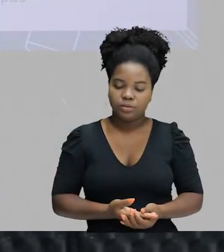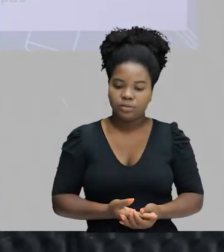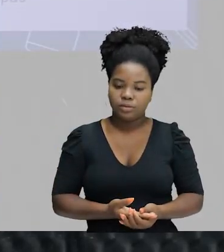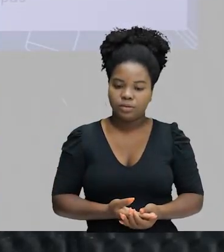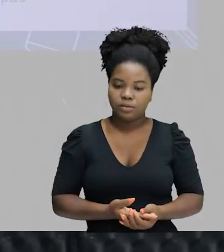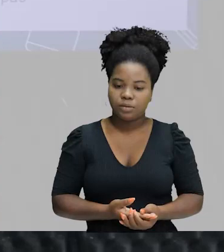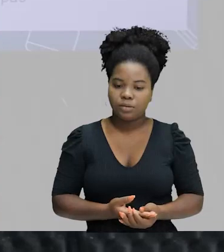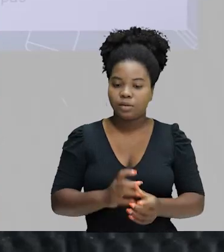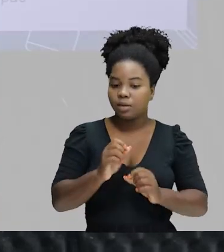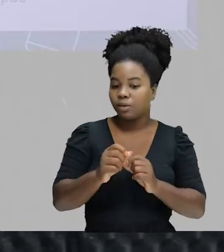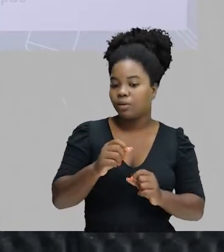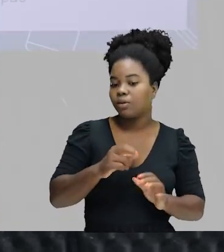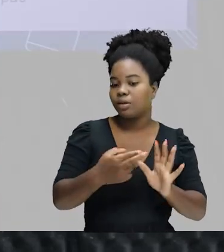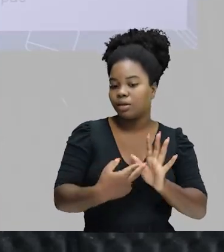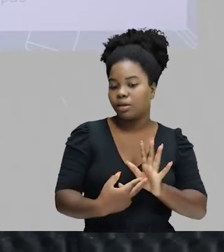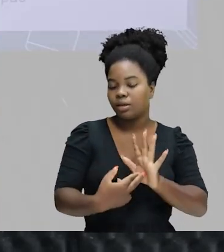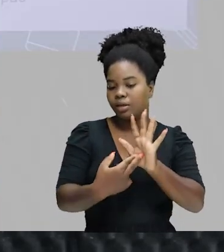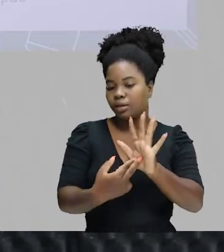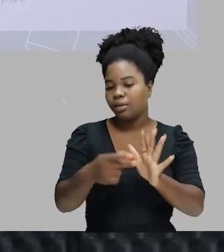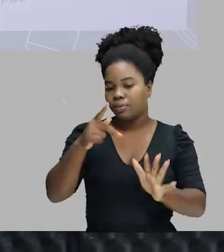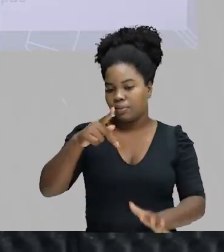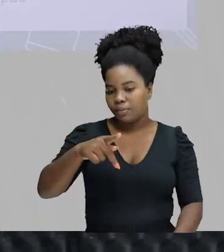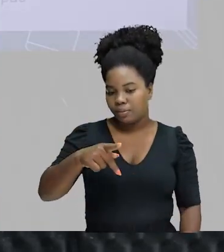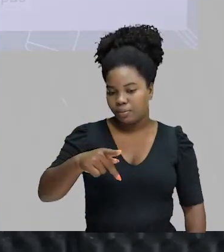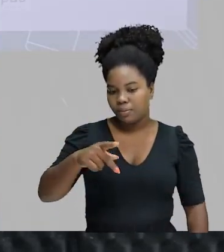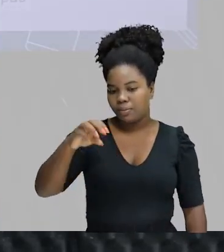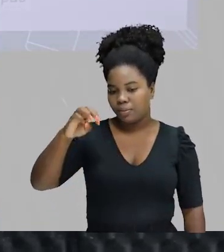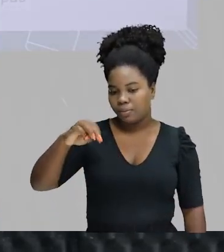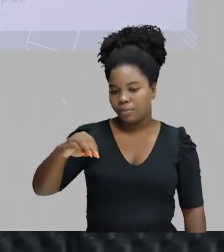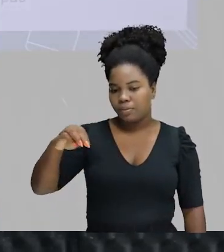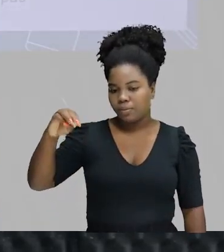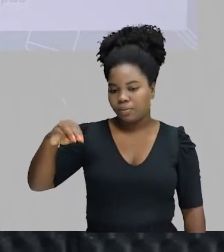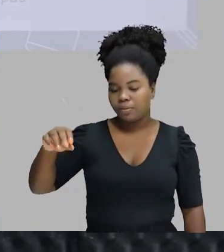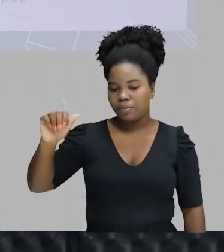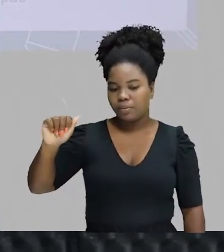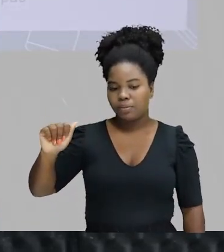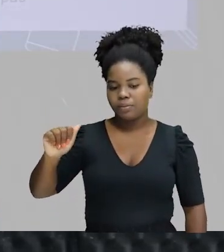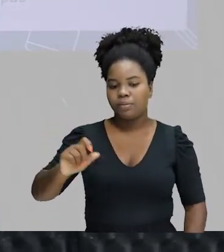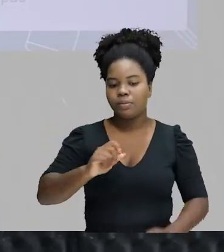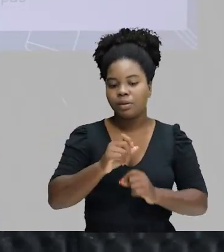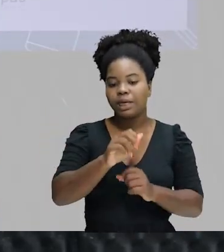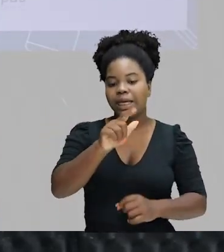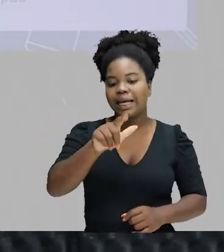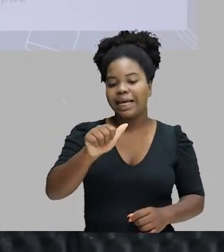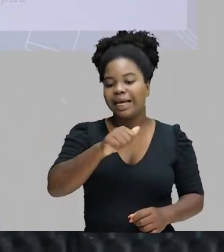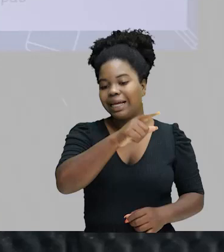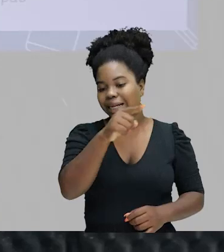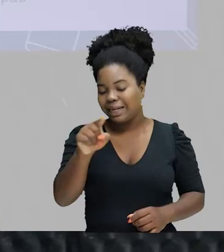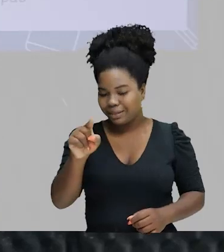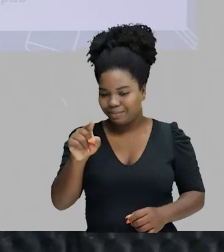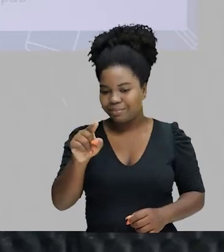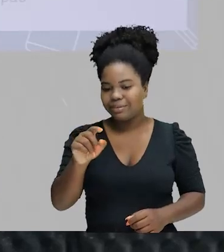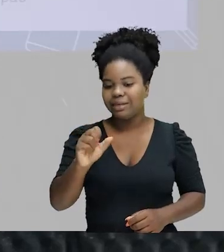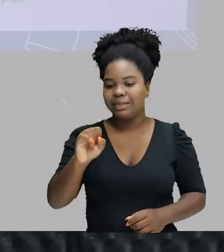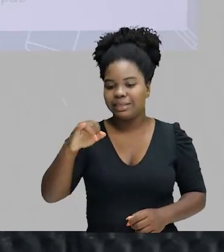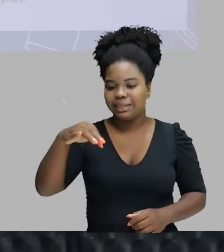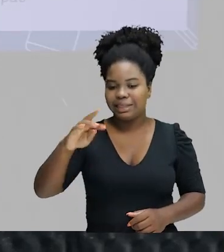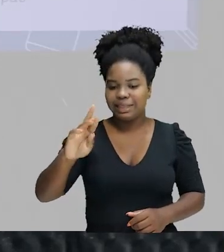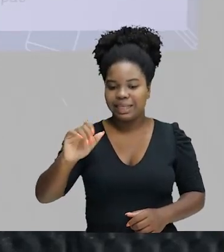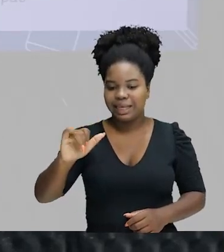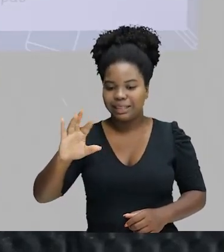poliacrilonitrila vai ser formado. O que é isso, turma? É a lã sintética. Nada mais é do que a